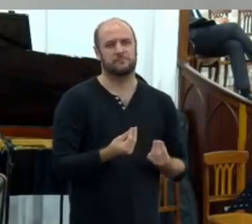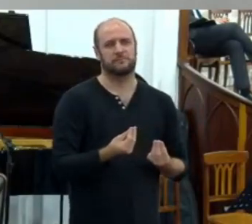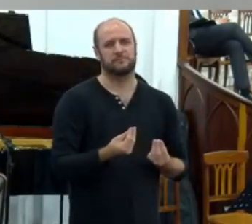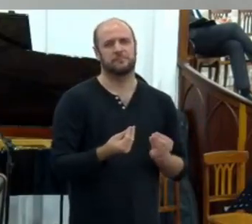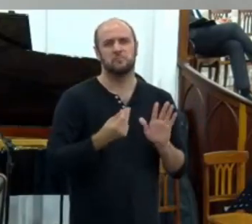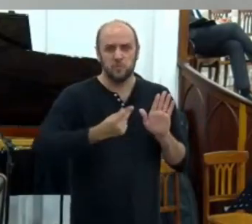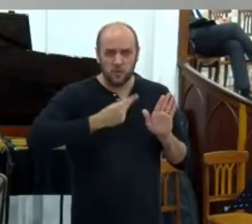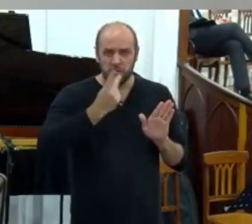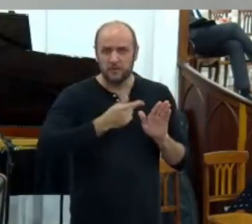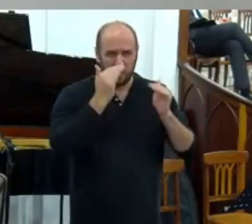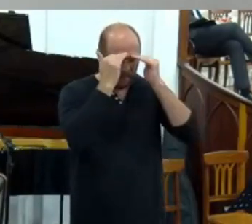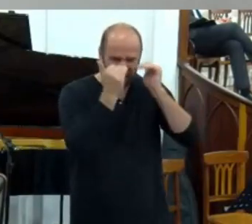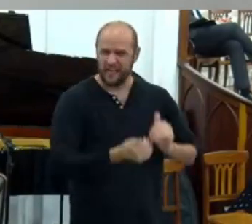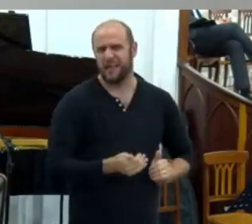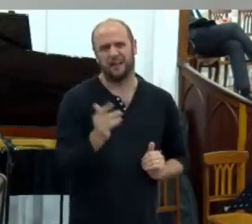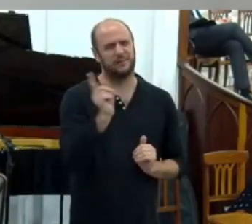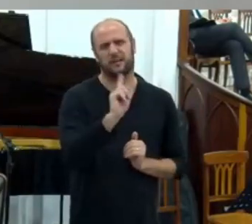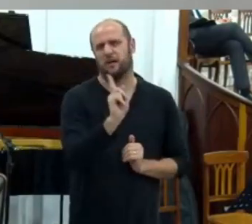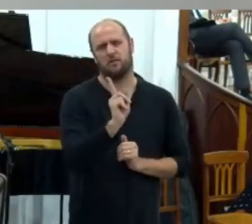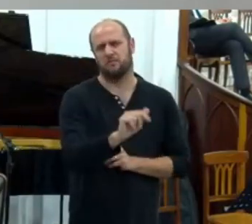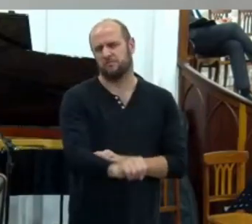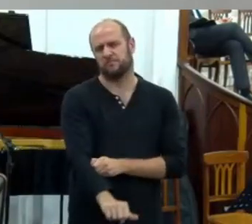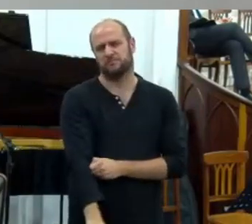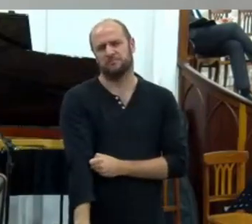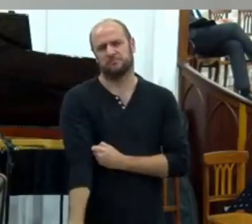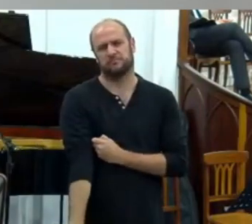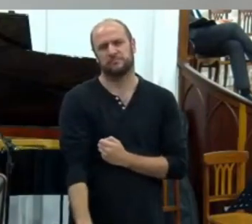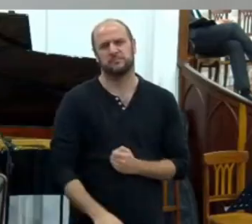Não sejam desobedientes como eles.